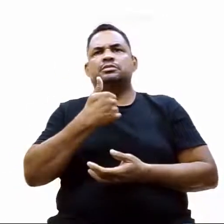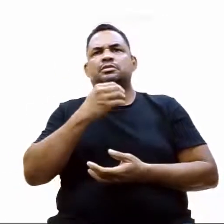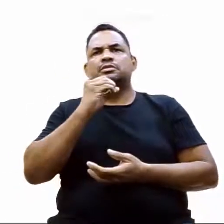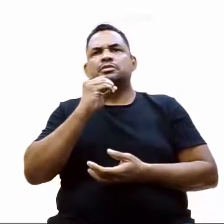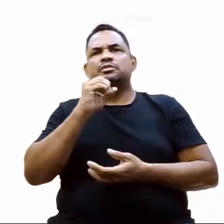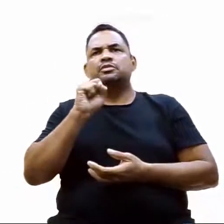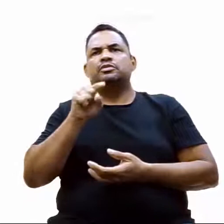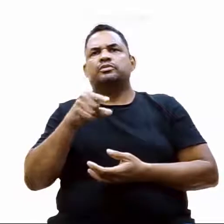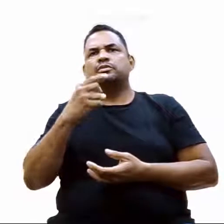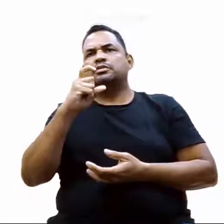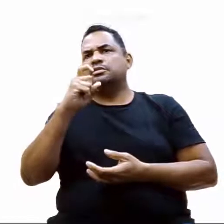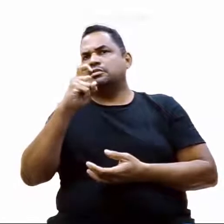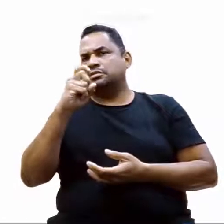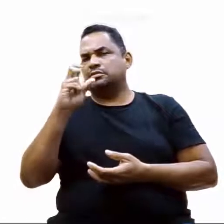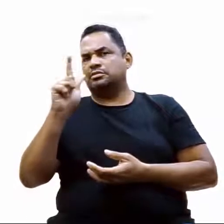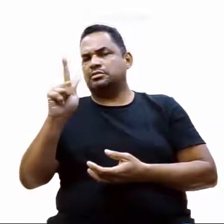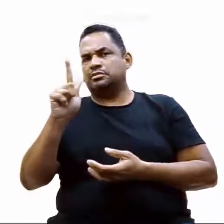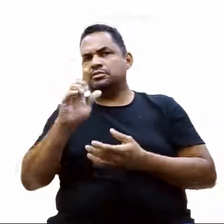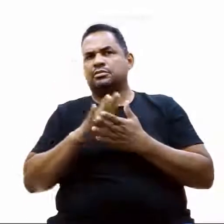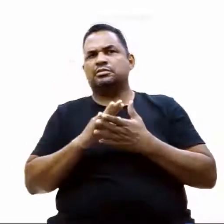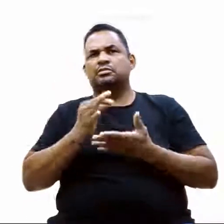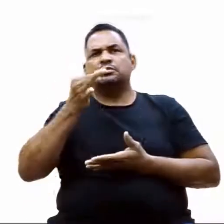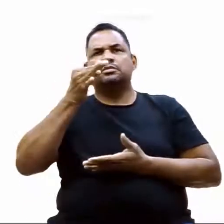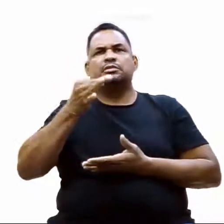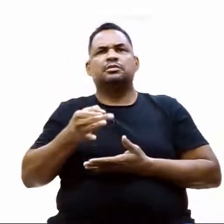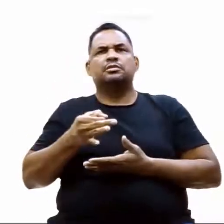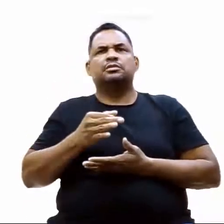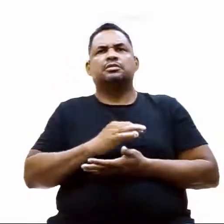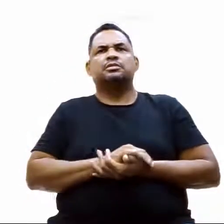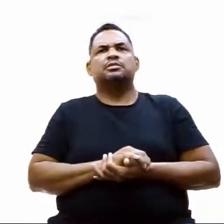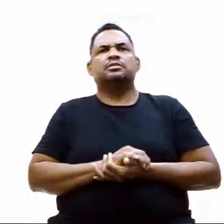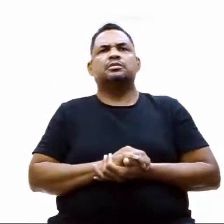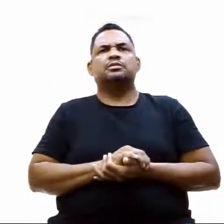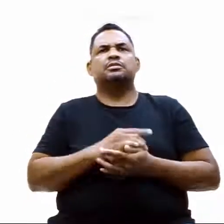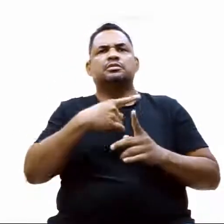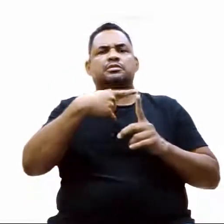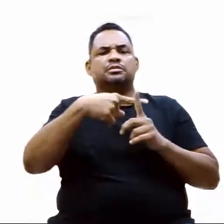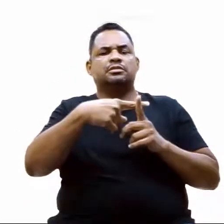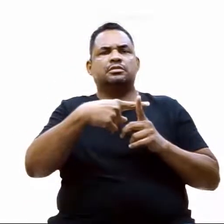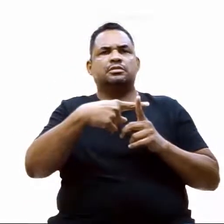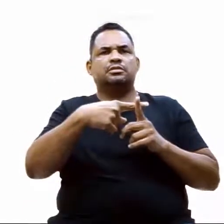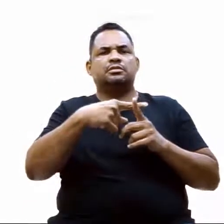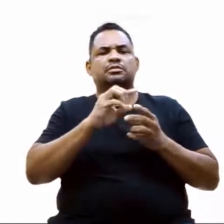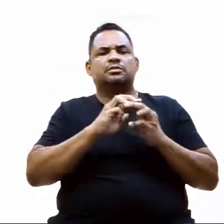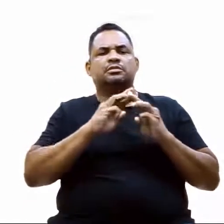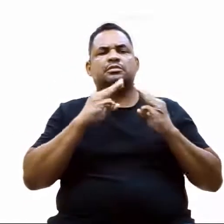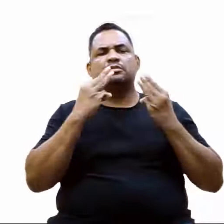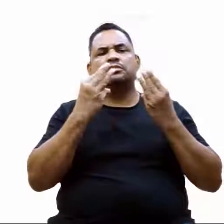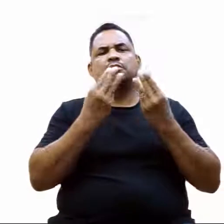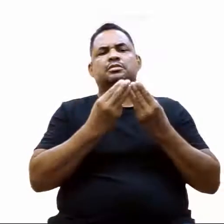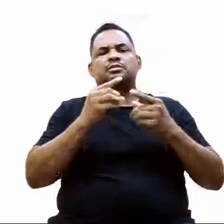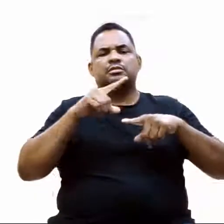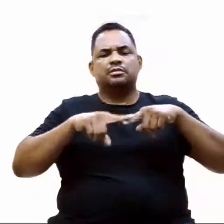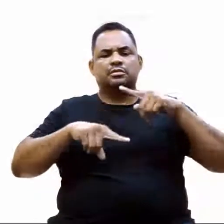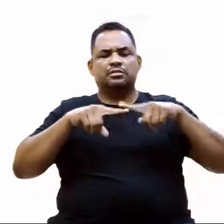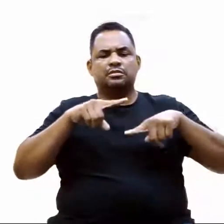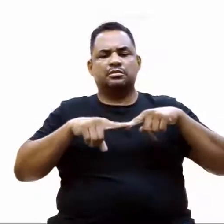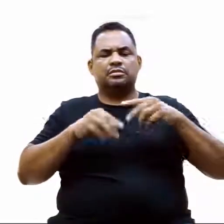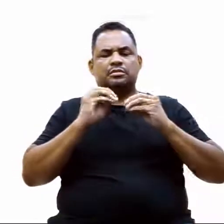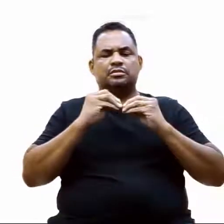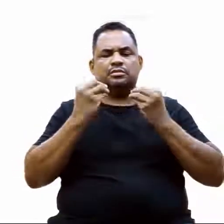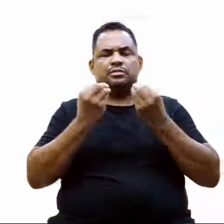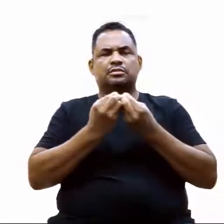108,5. Exatamente a soma, a massa do produto, que é uma substância